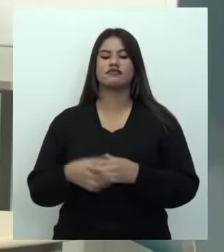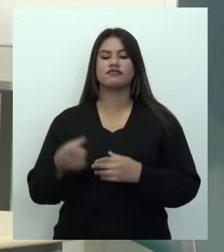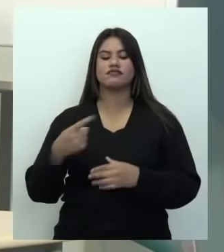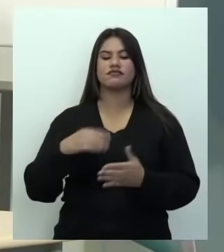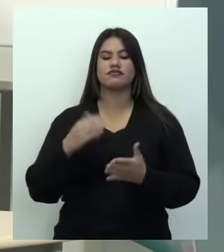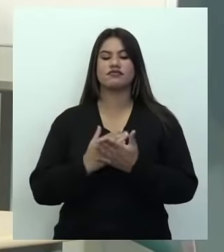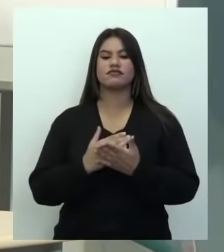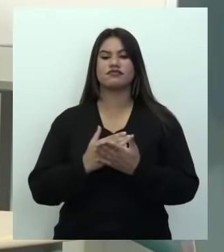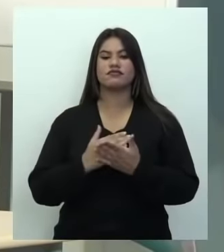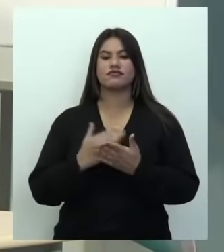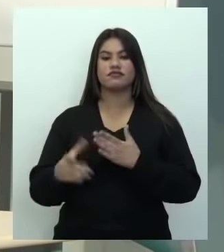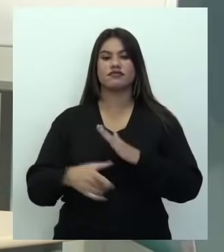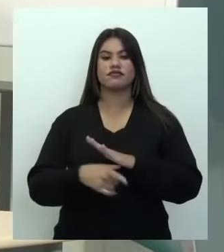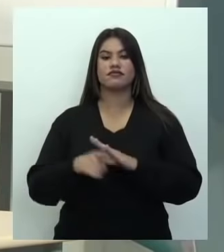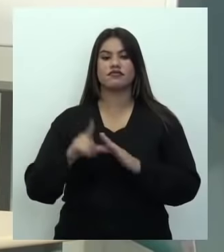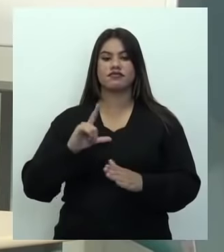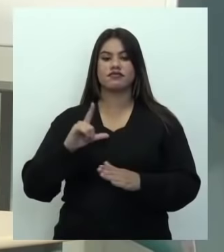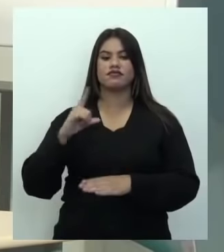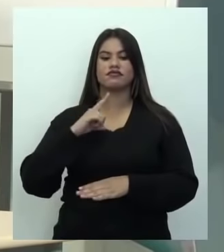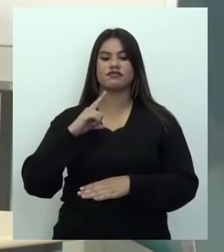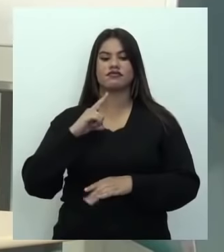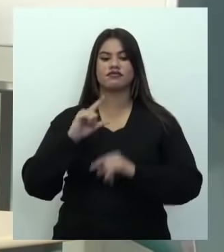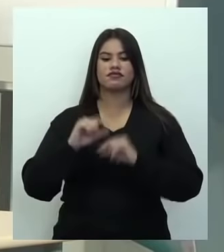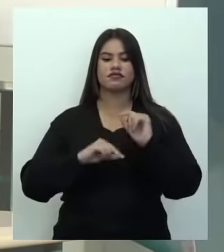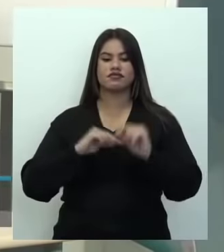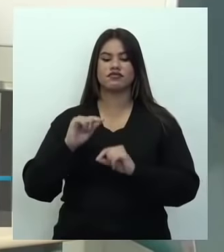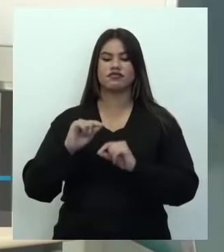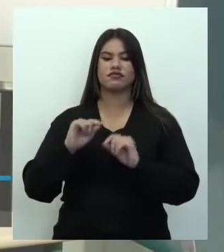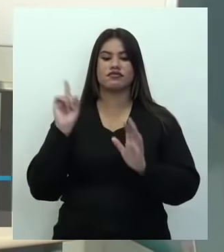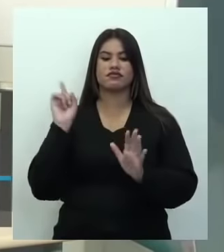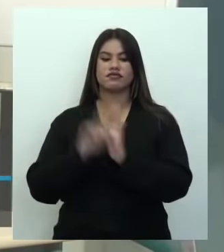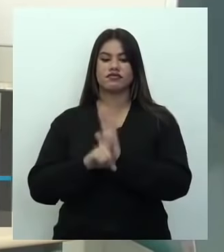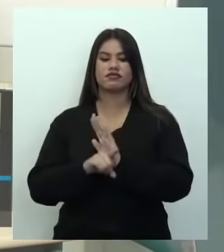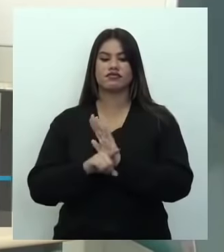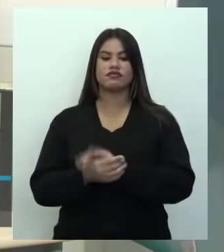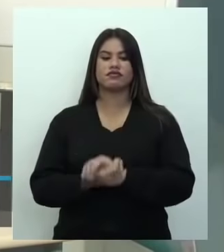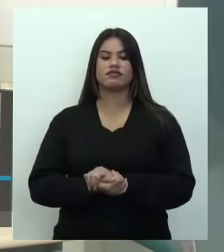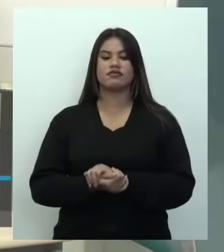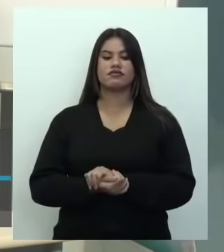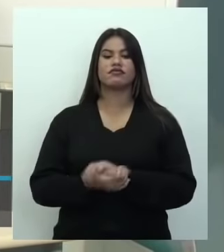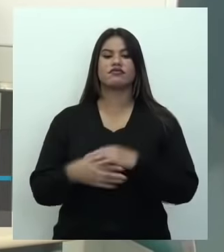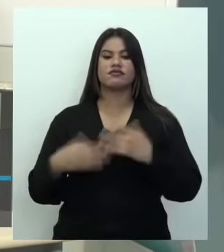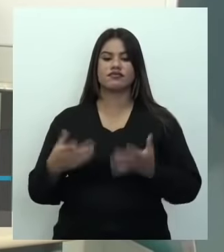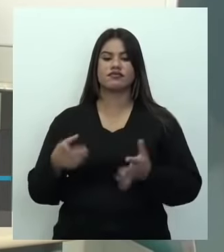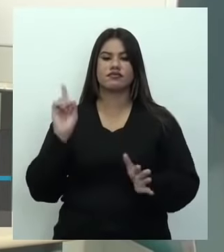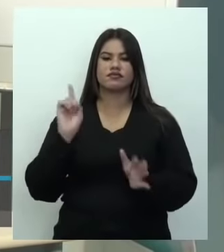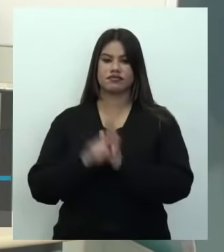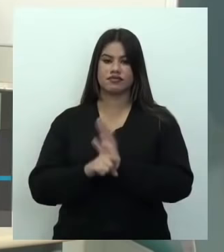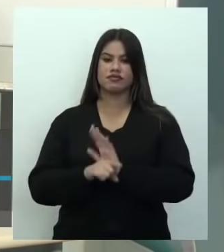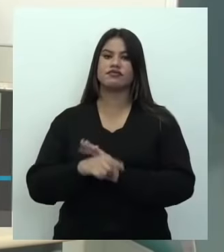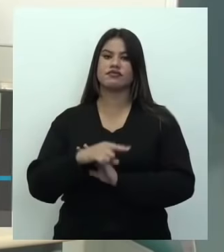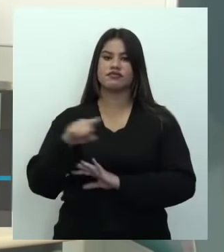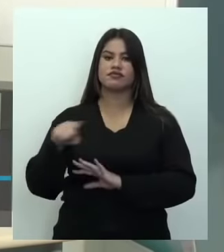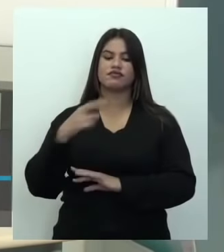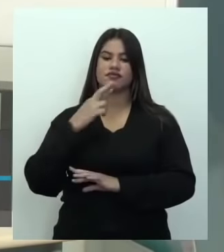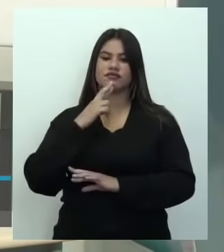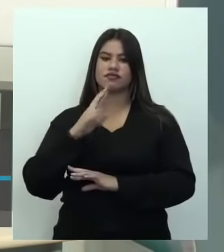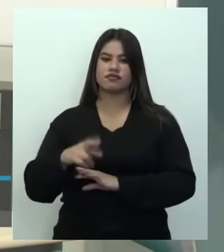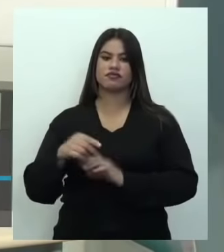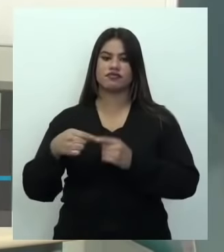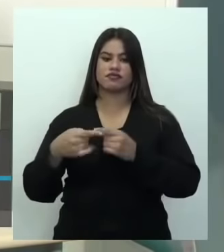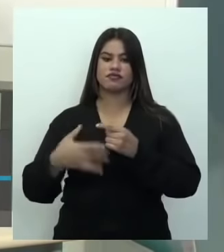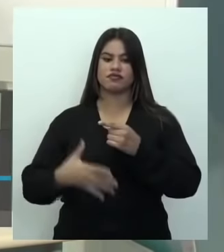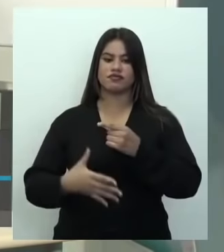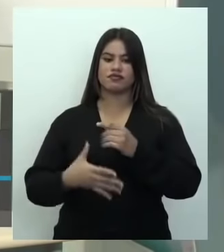antes da gente começar a nossa retomada, eu gostaria de fazer uma pergunta para vocês. Então eu vou fazer a pergunta e eu gostaria que vocês fossem colocando a resposta de